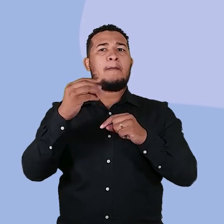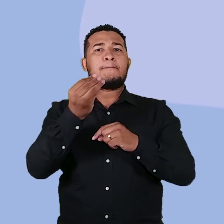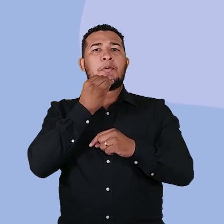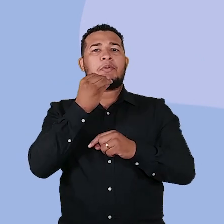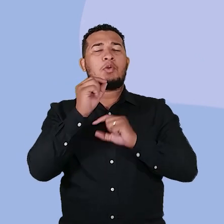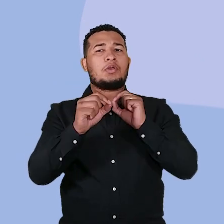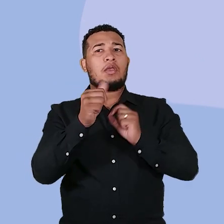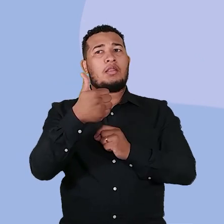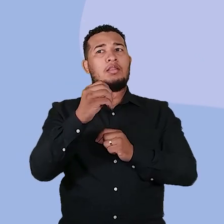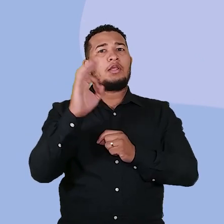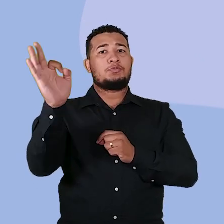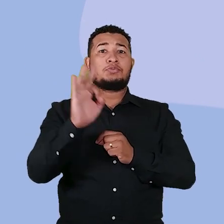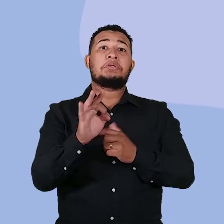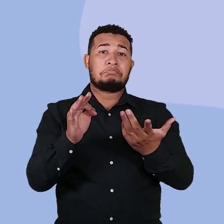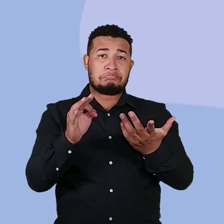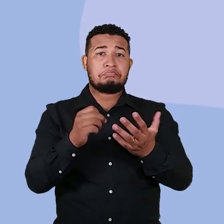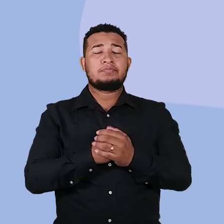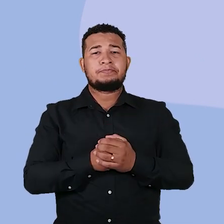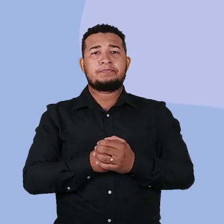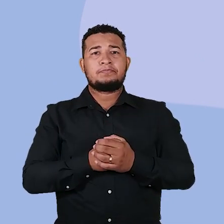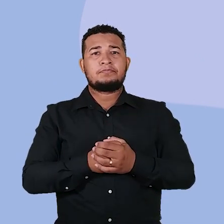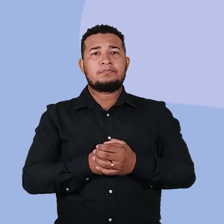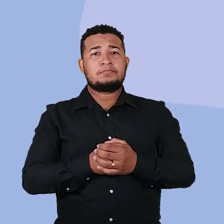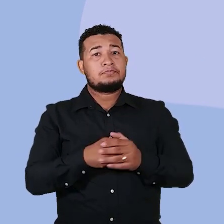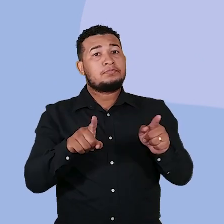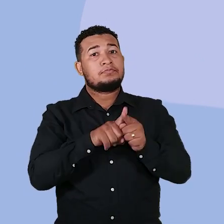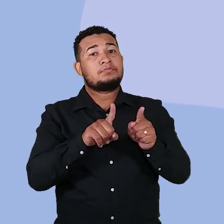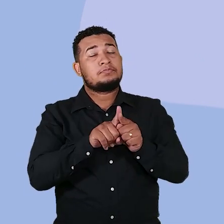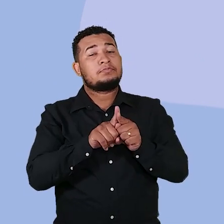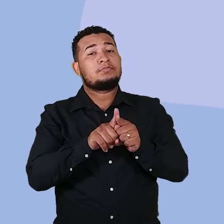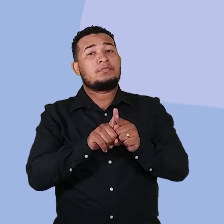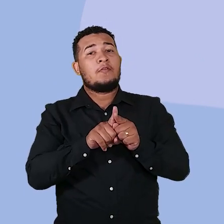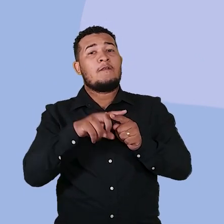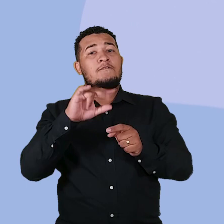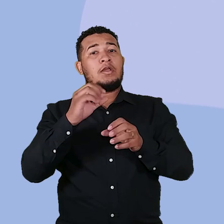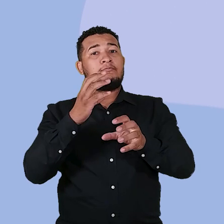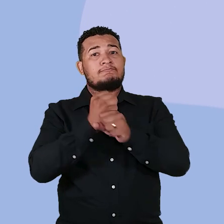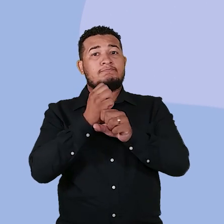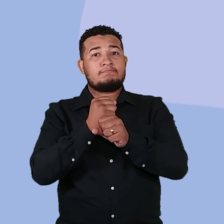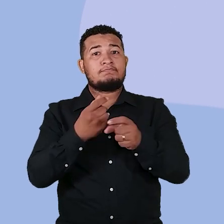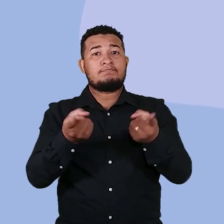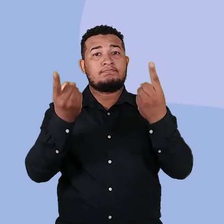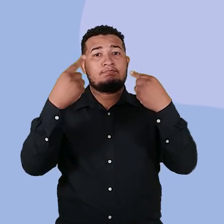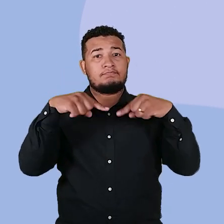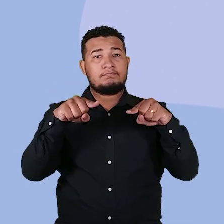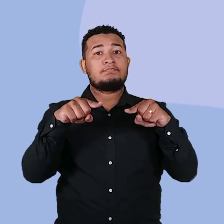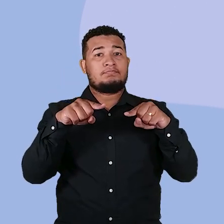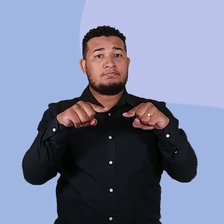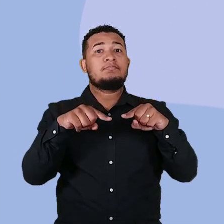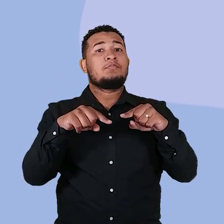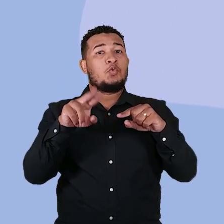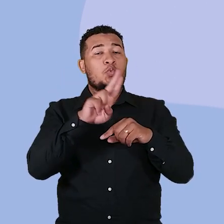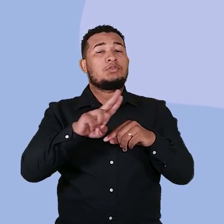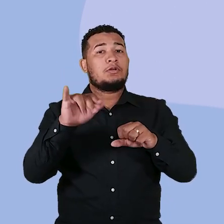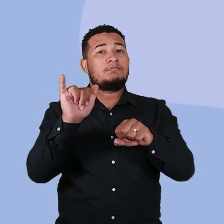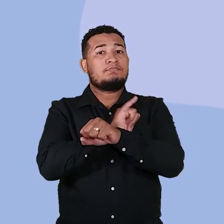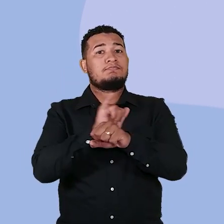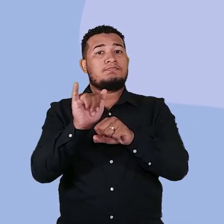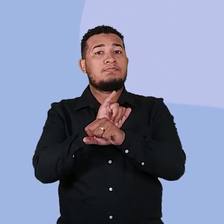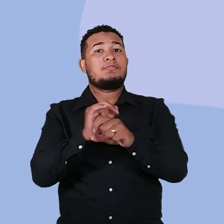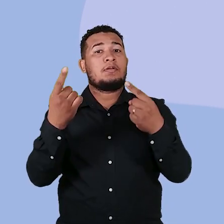por cento multiplicando a probabilidade de 10 por centro da mesma forma que você vai